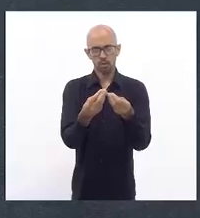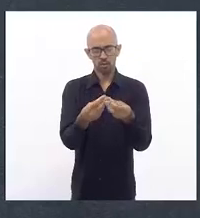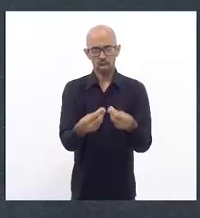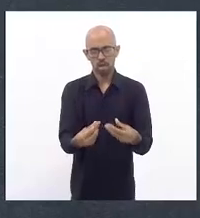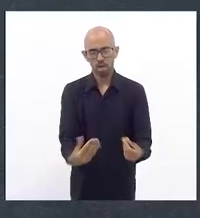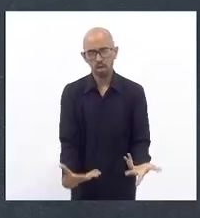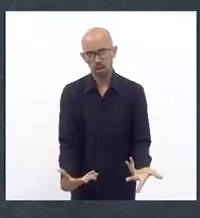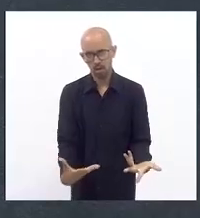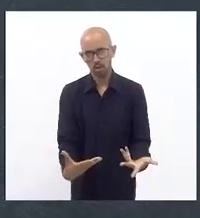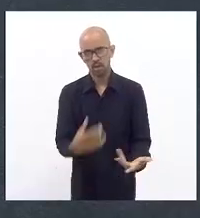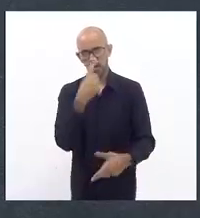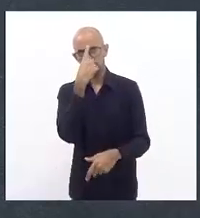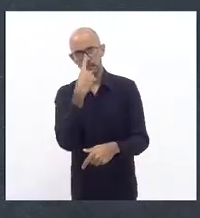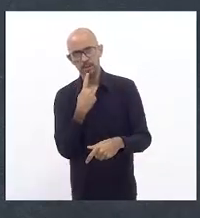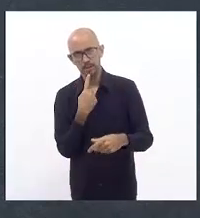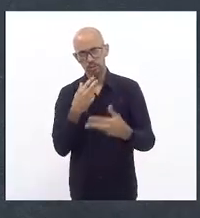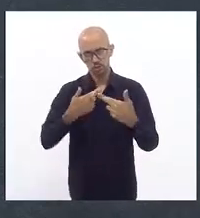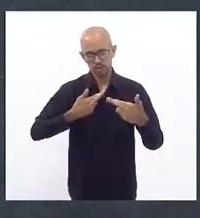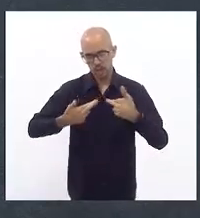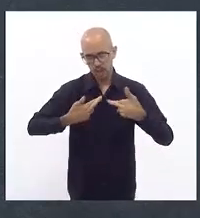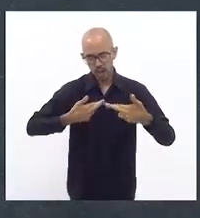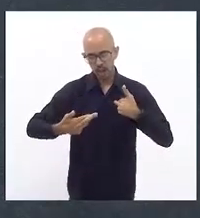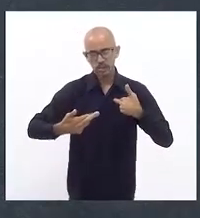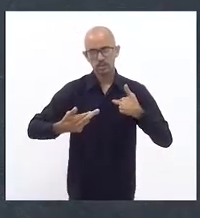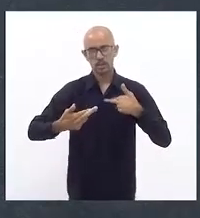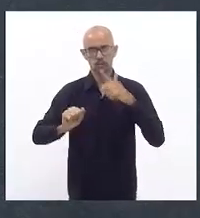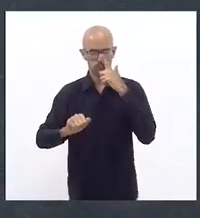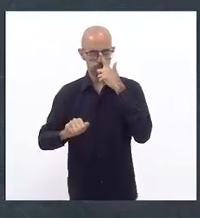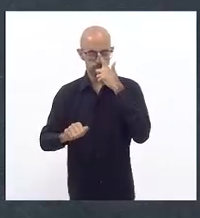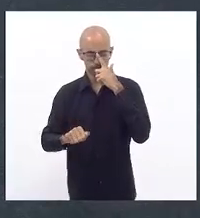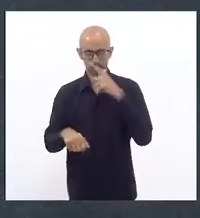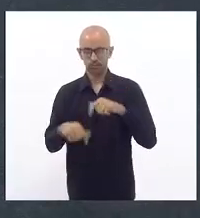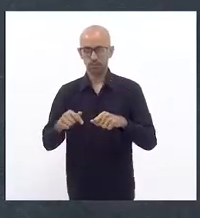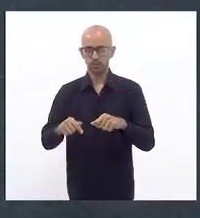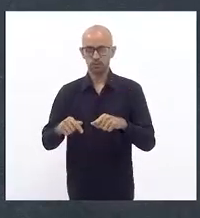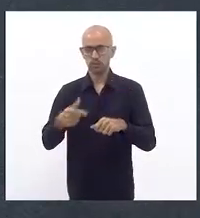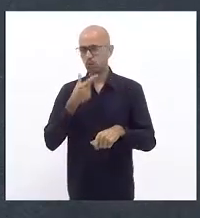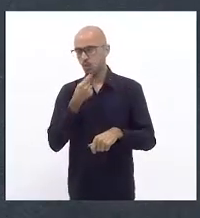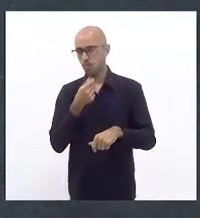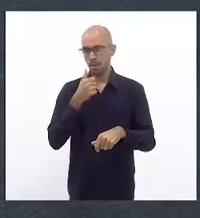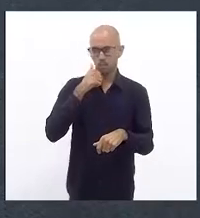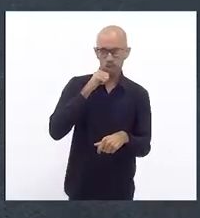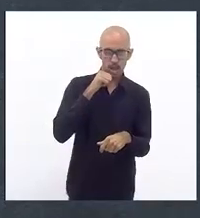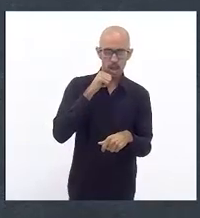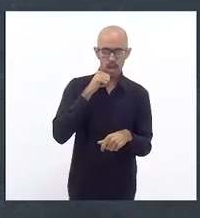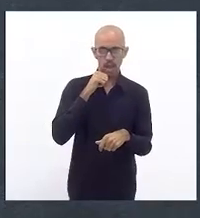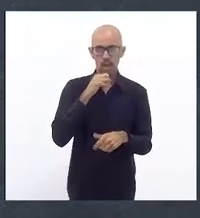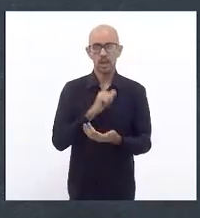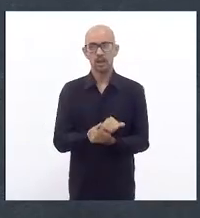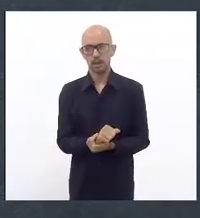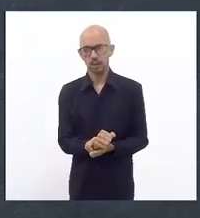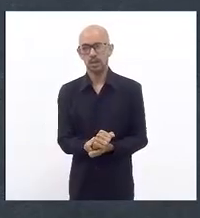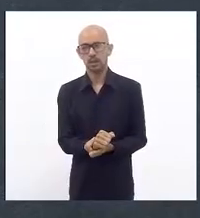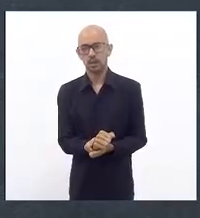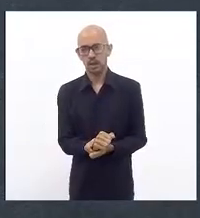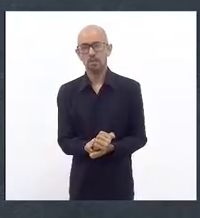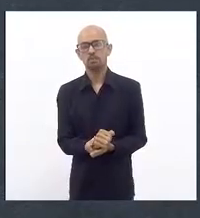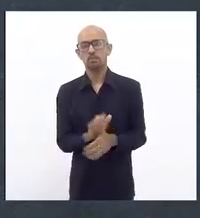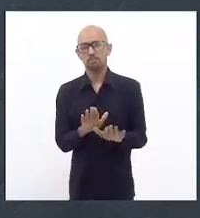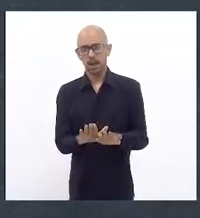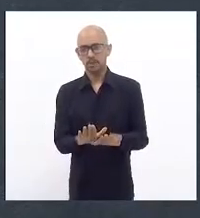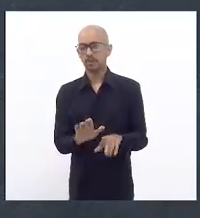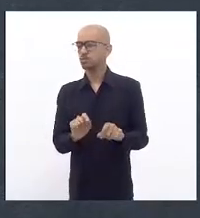degradação também das relações entre homem e mulher, enfim, entre quem quer que seja, mas